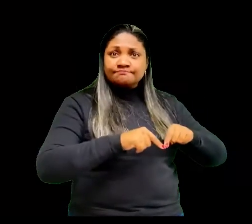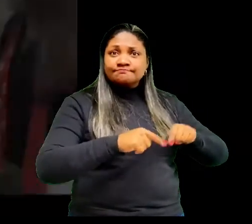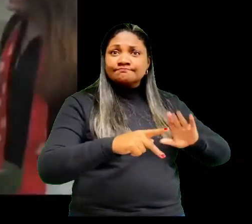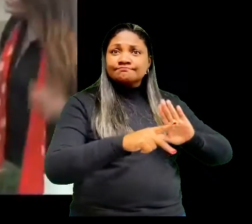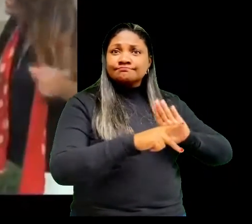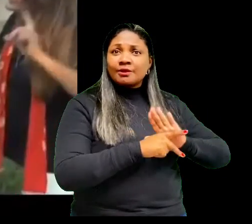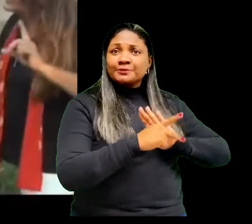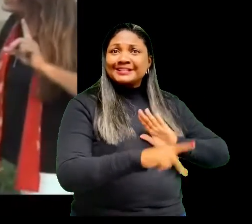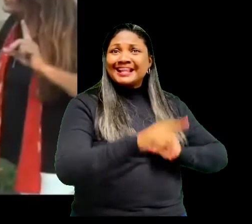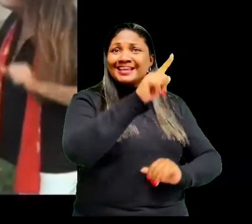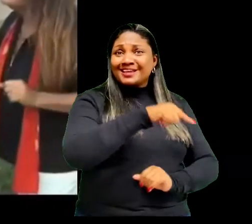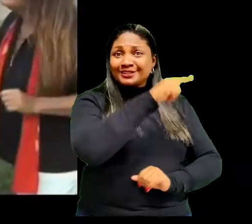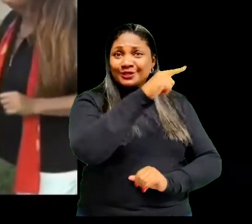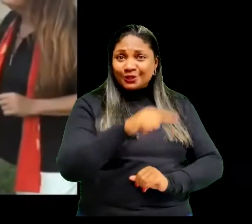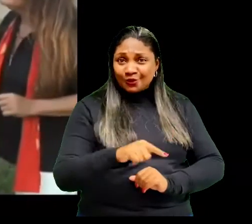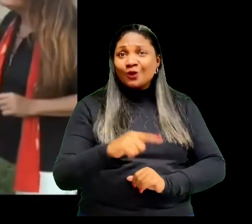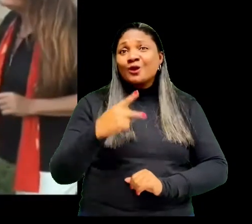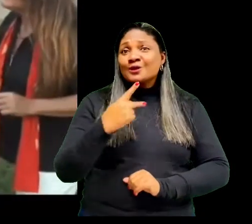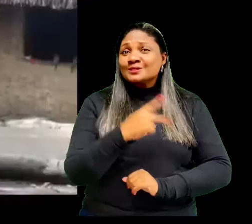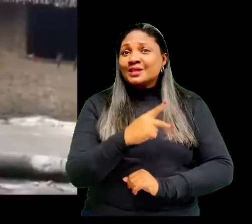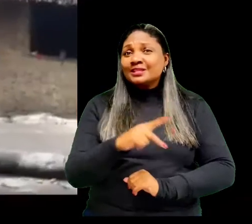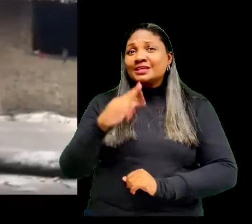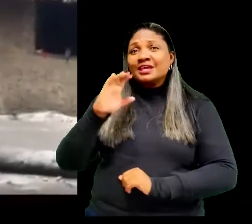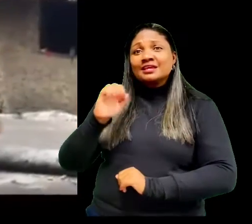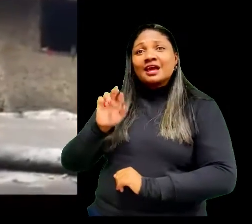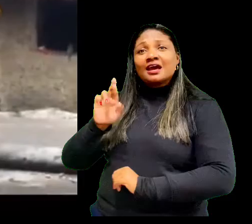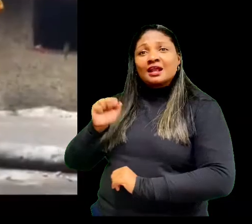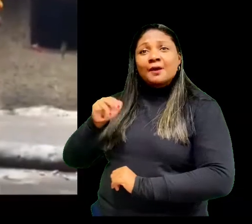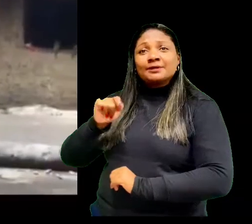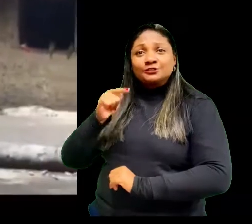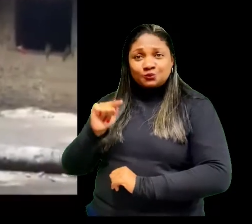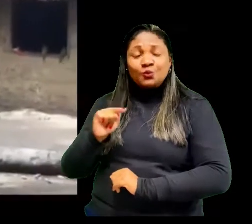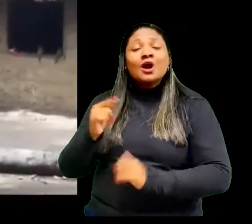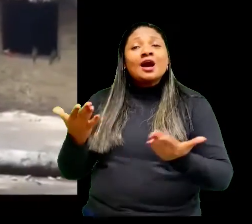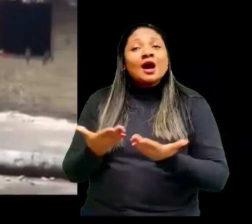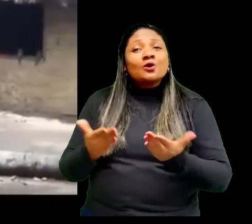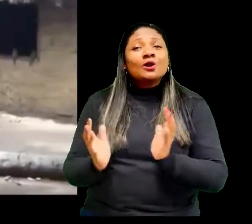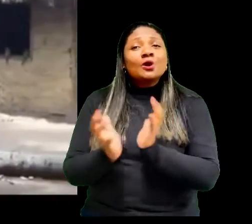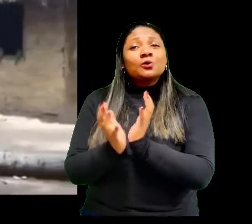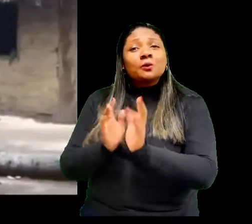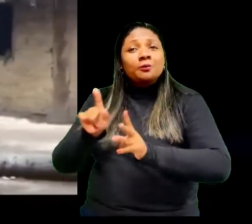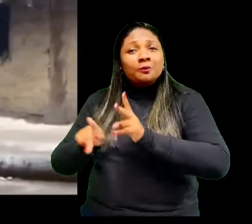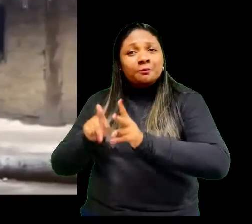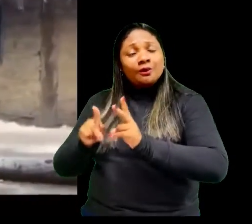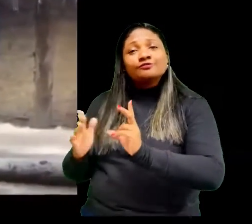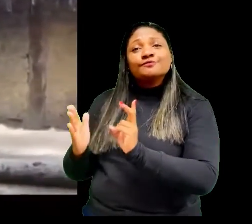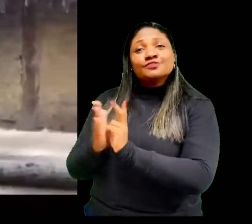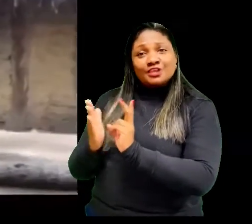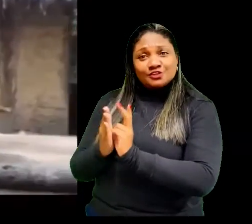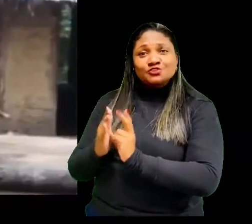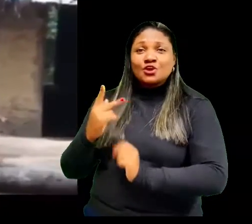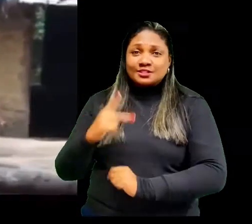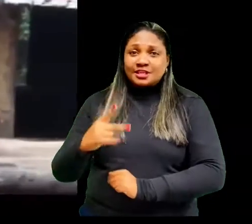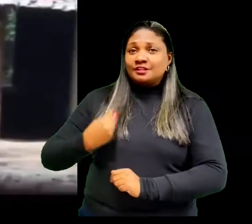reserva Caramuru Catarina Paraguaçu. Agora, só os índios pataxós, habitantes ancestrais